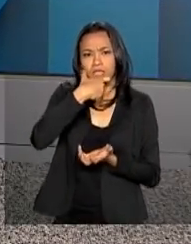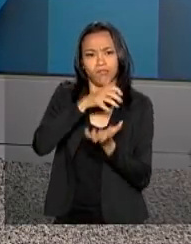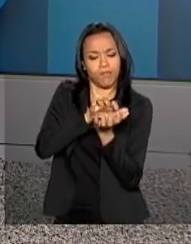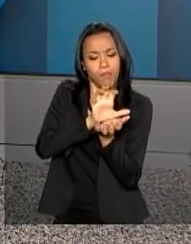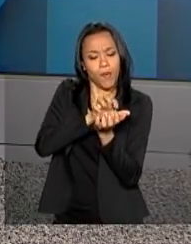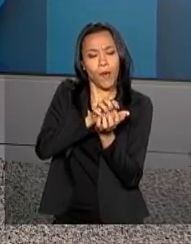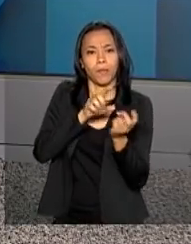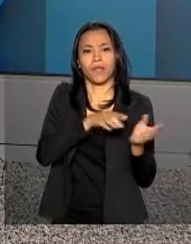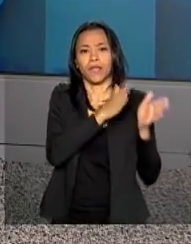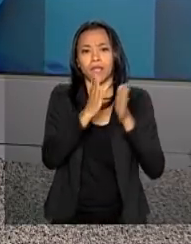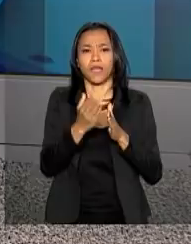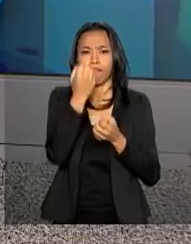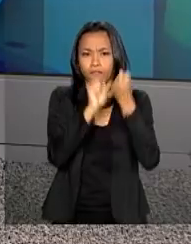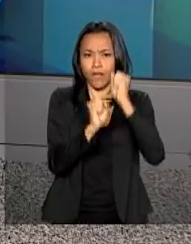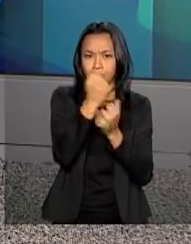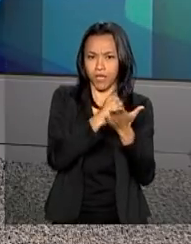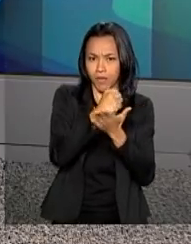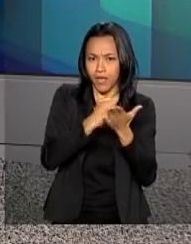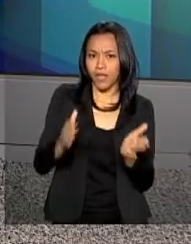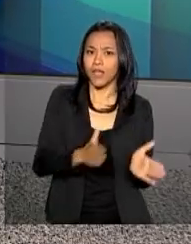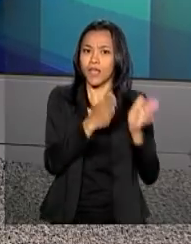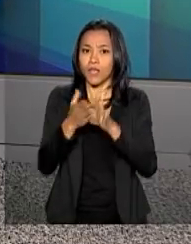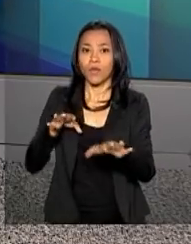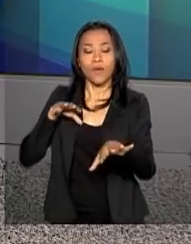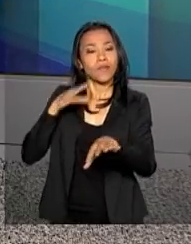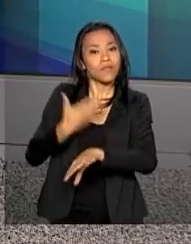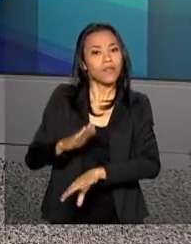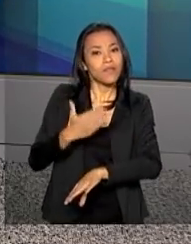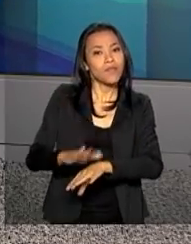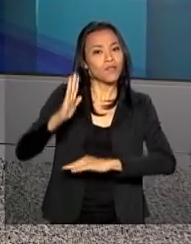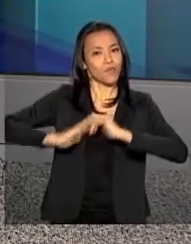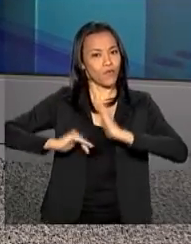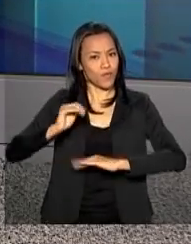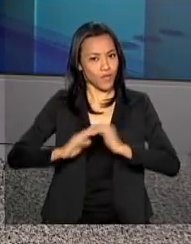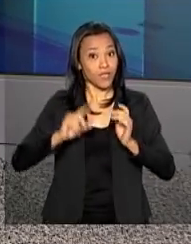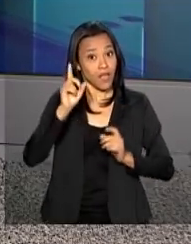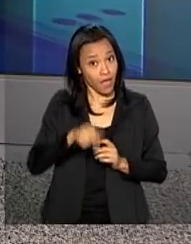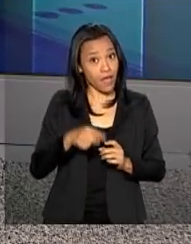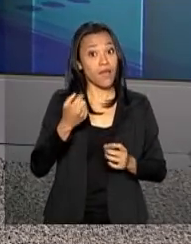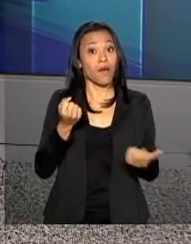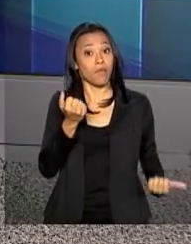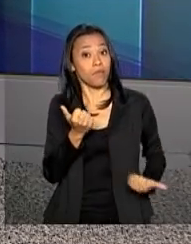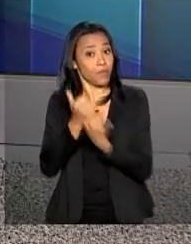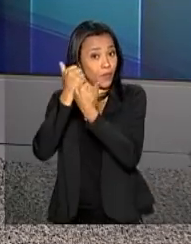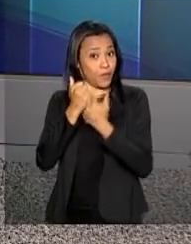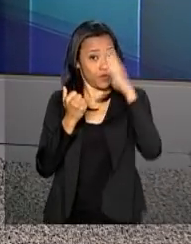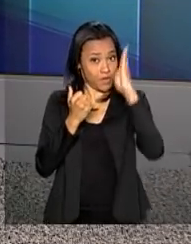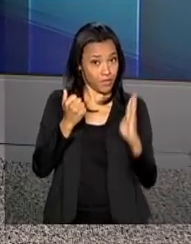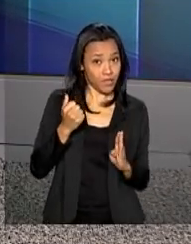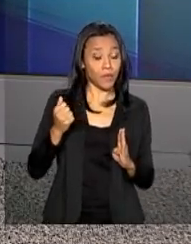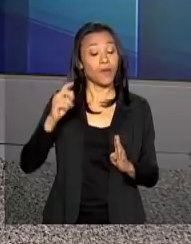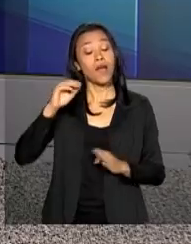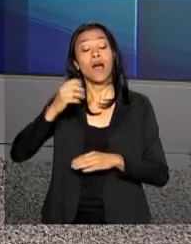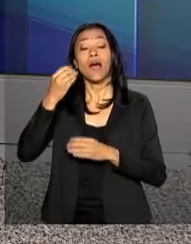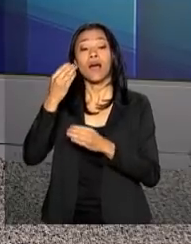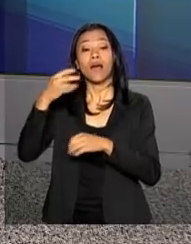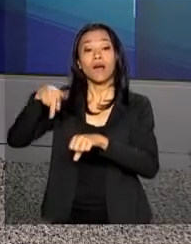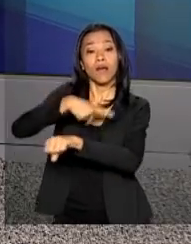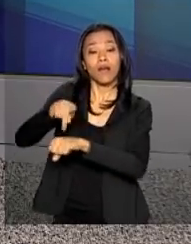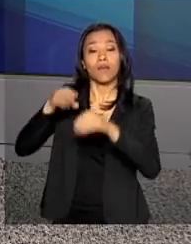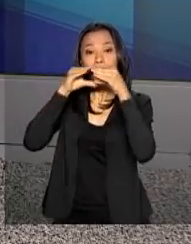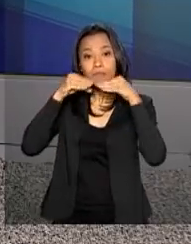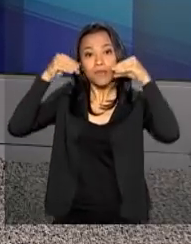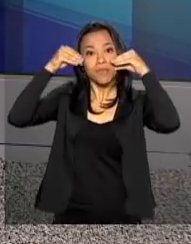de medicamentos, formação profissional. Alguns exemplos da cooperação entre Brasil e Moçambique na área de saúde que tem dado